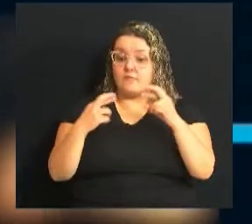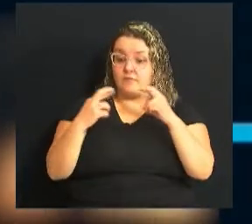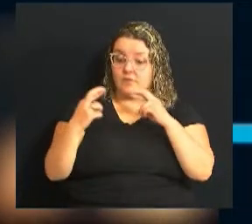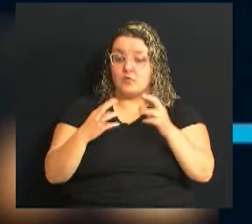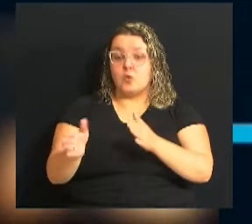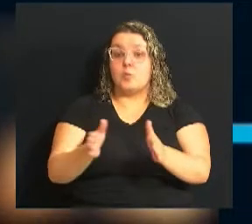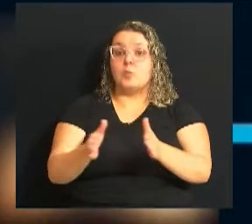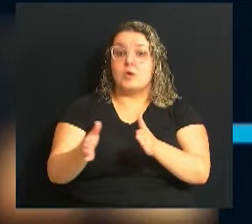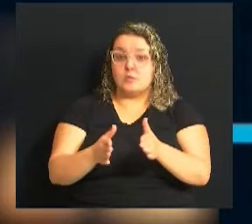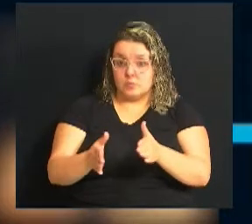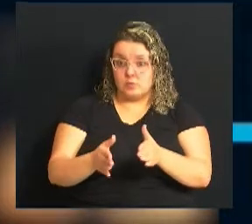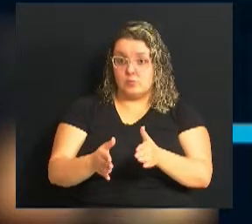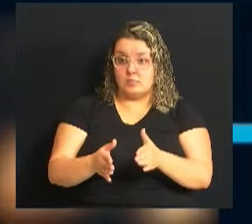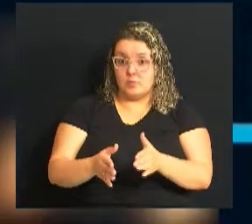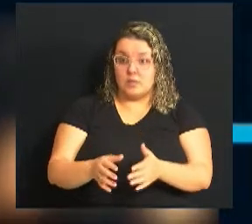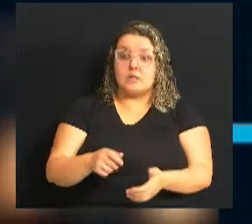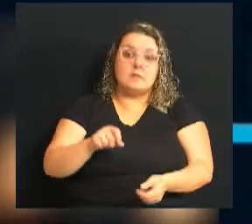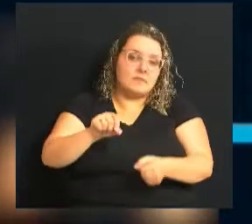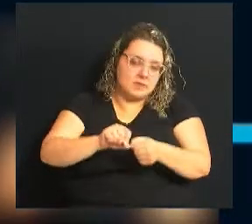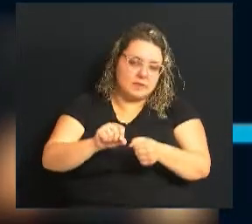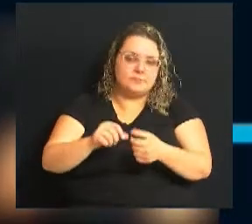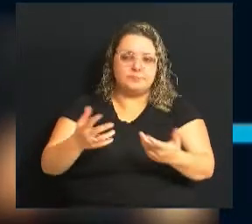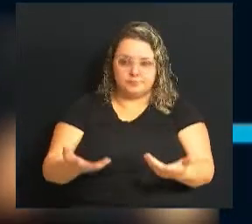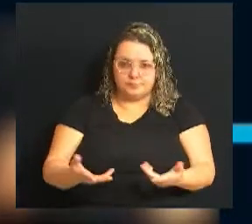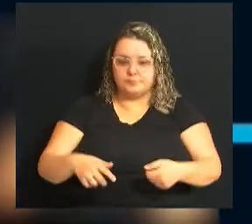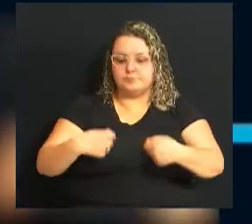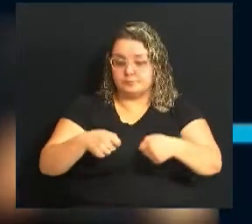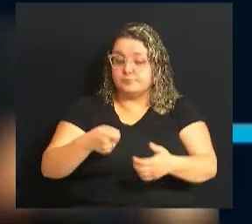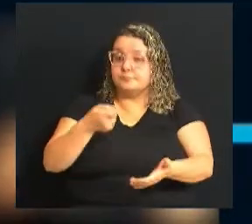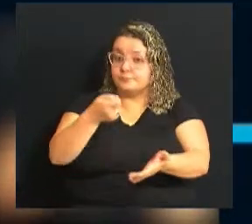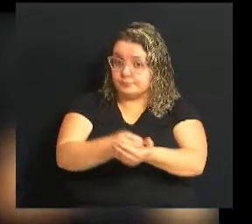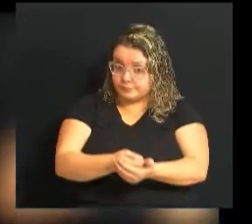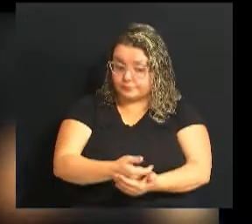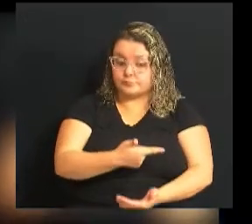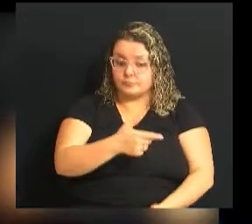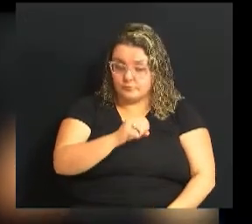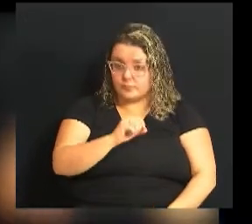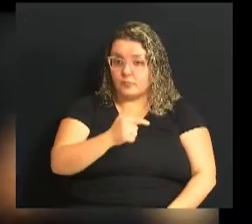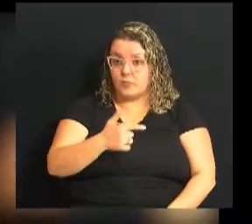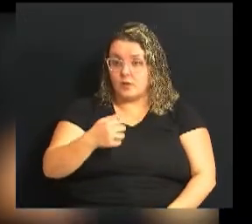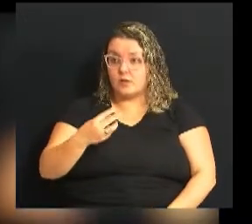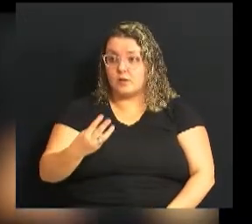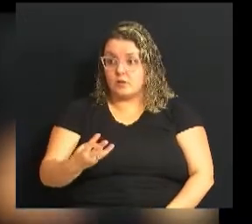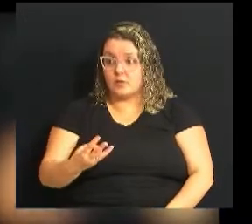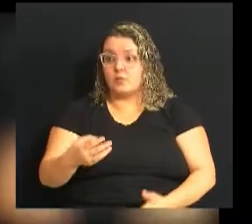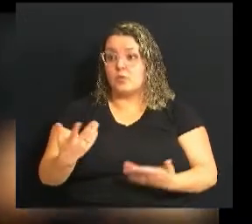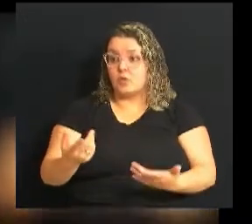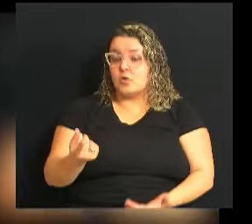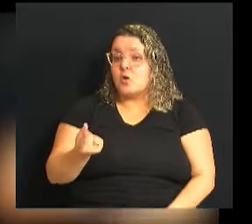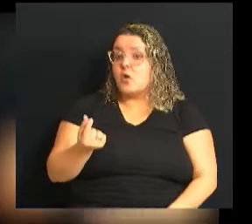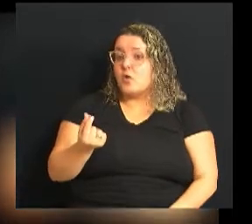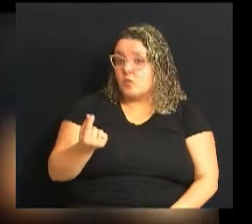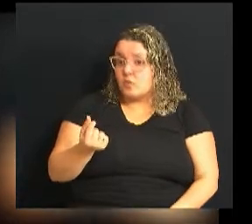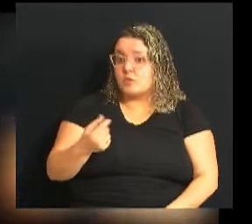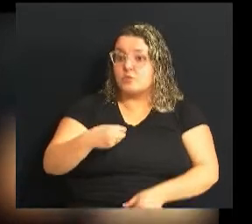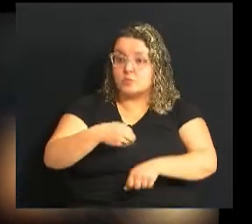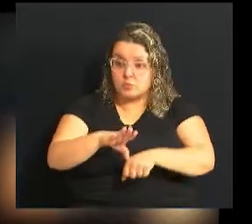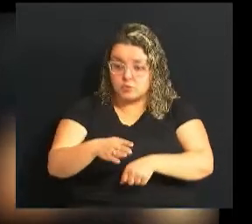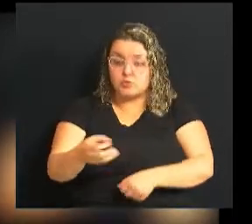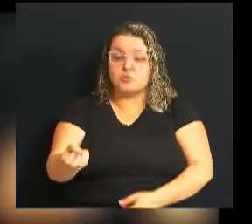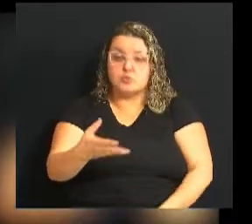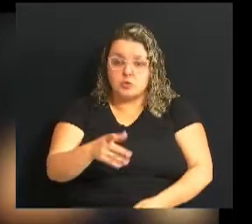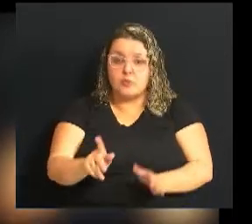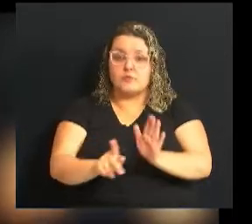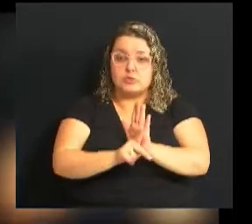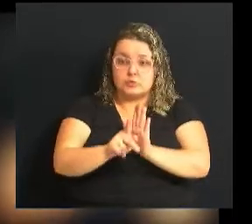para sua viabilização, uma vez que ele tem que ser executado em 2023. E o valor indicado para os novos projetos,